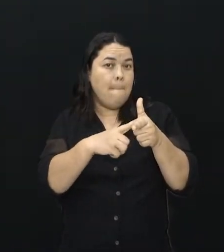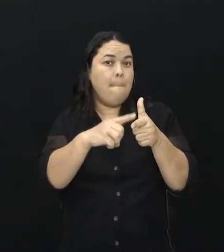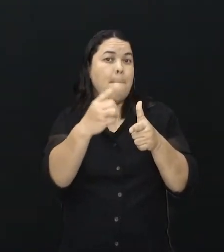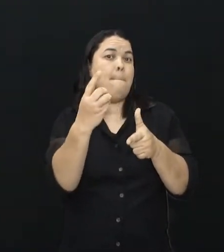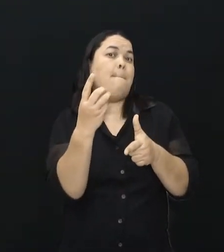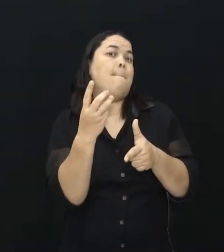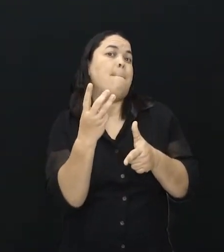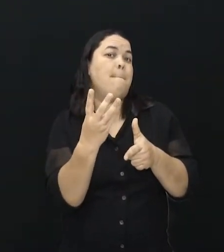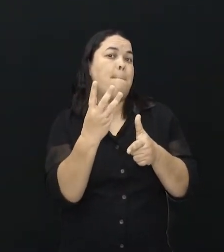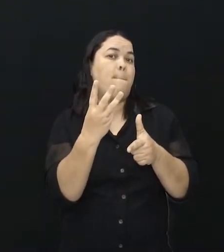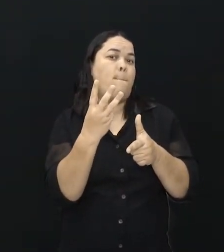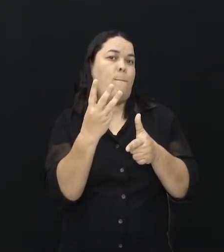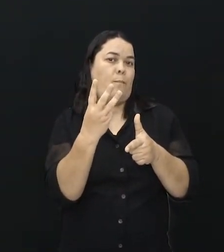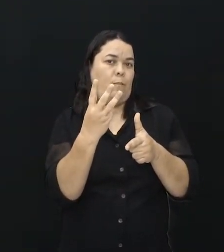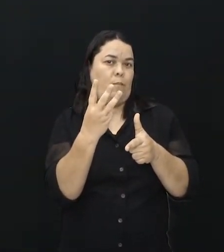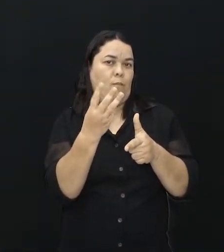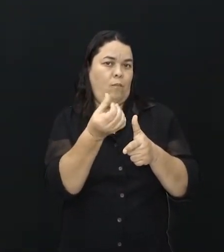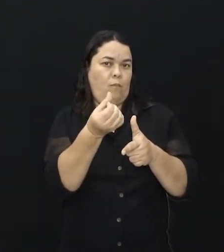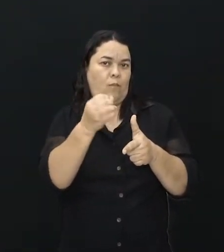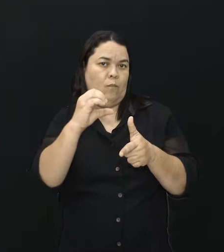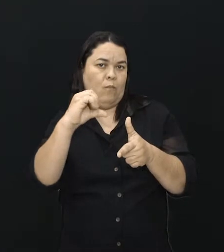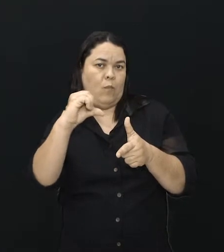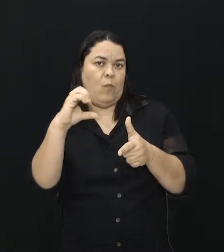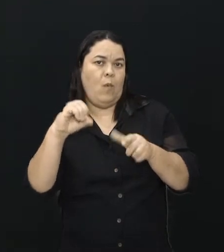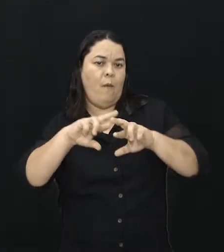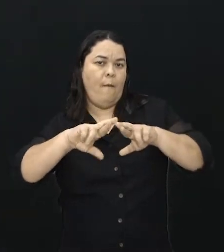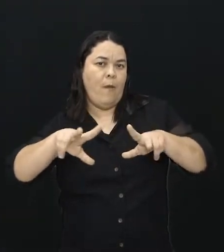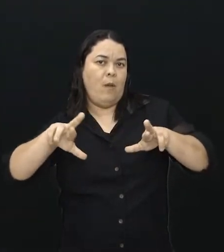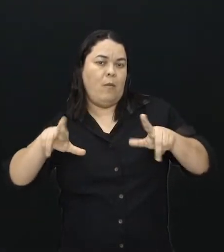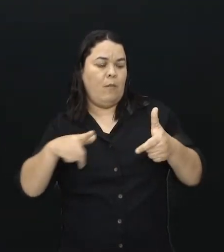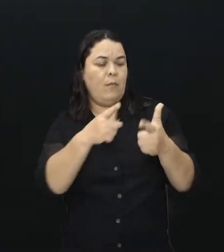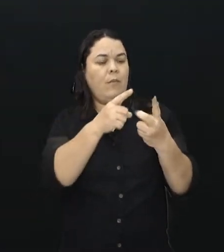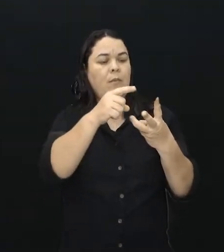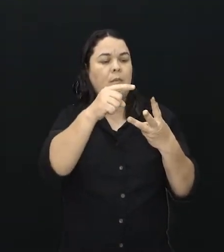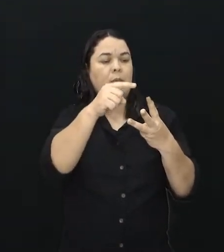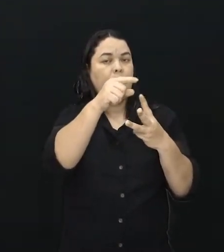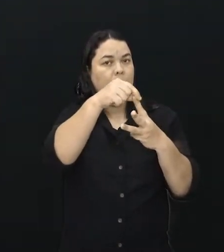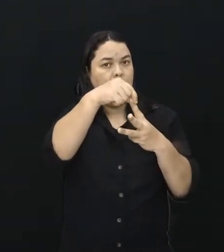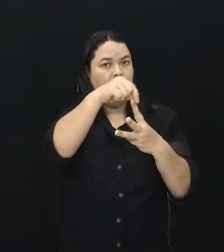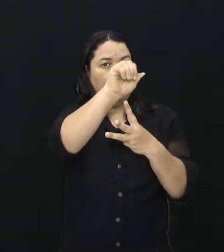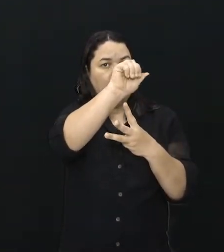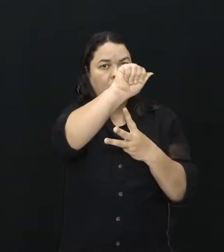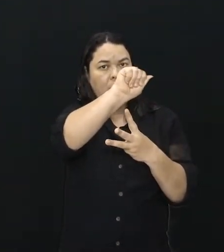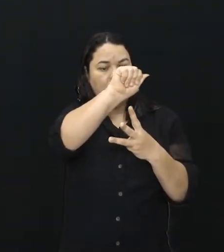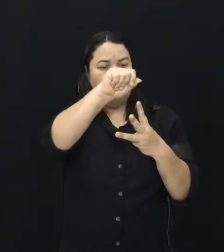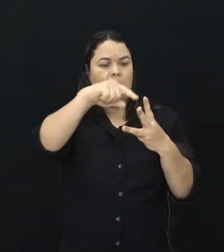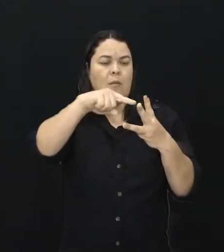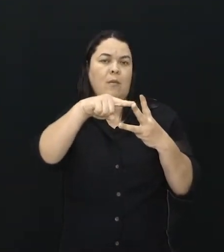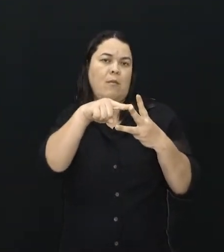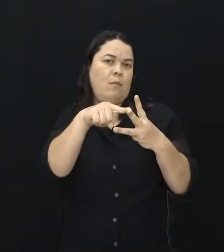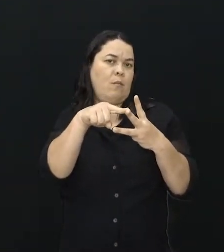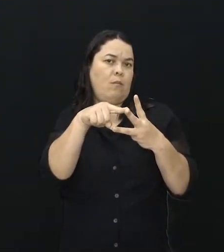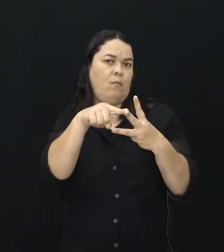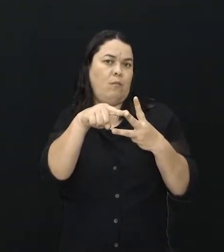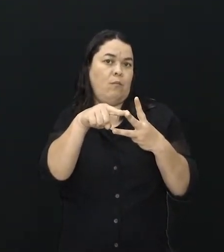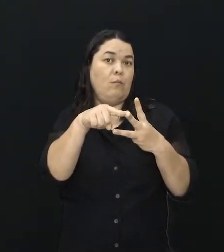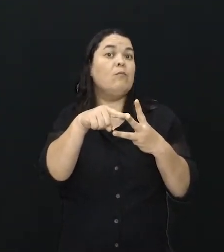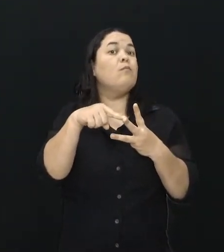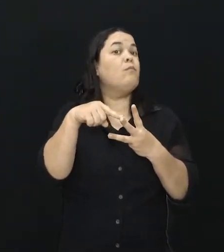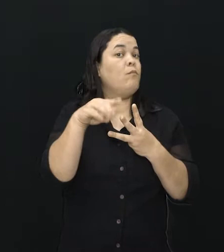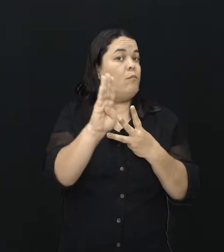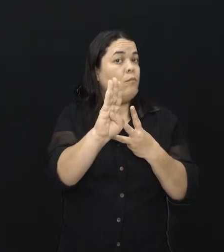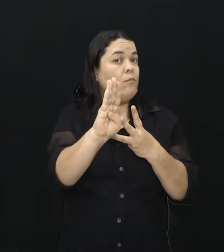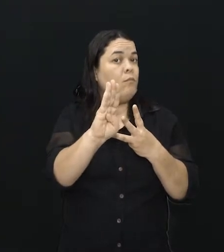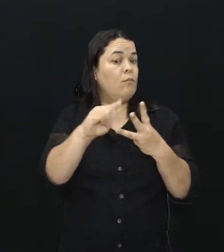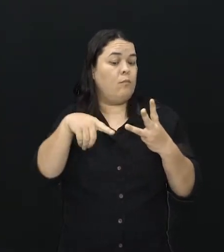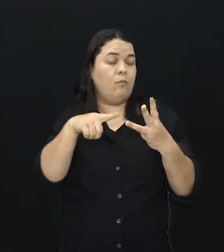De modo que a primeira parte eu posso chamá-la de a segunda parte eu posso chamá-la de